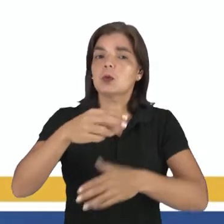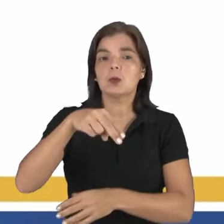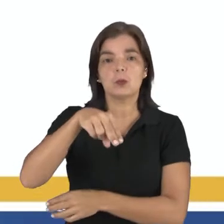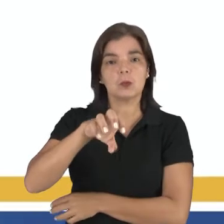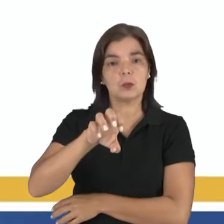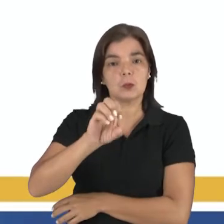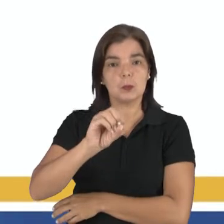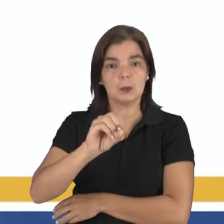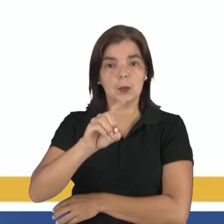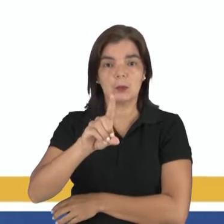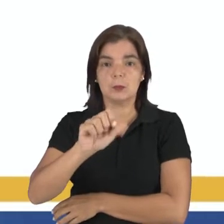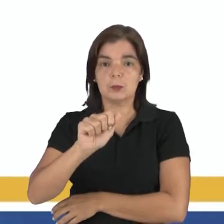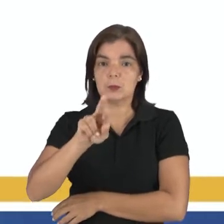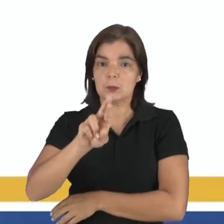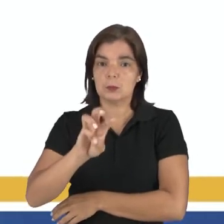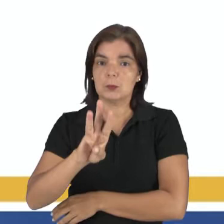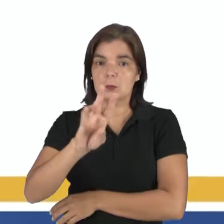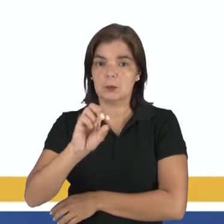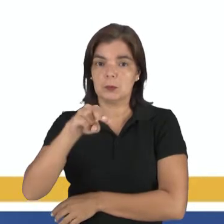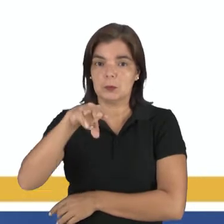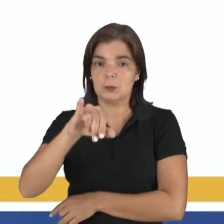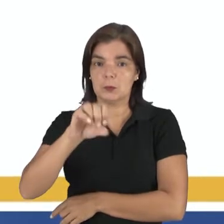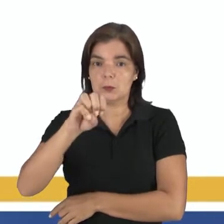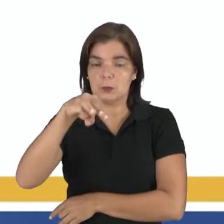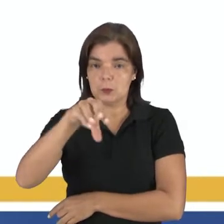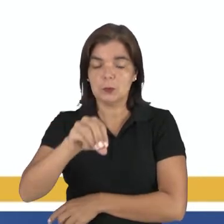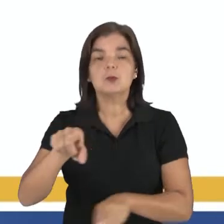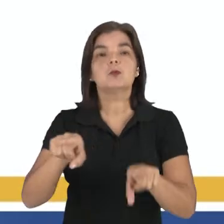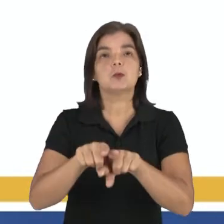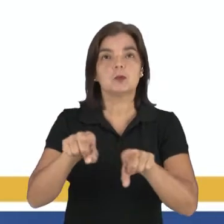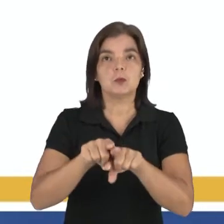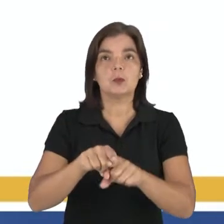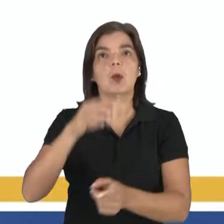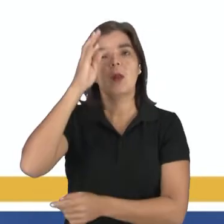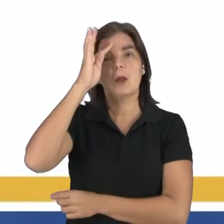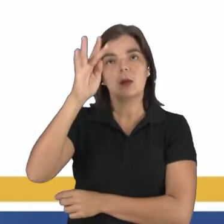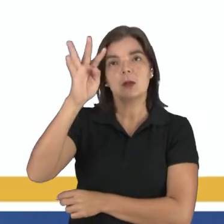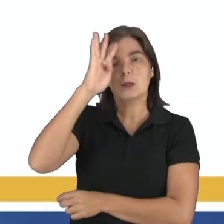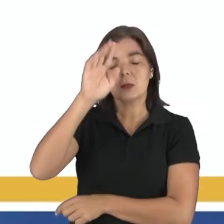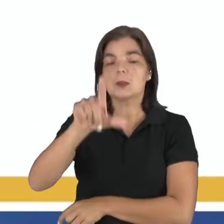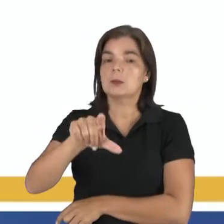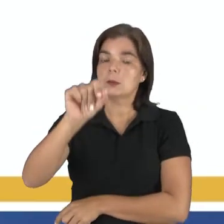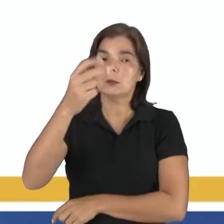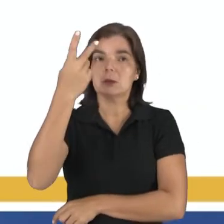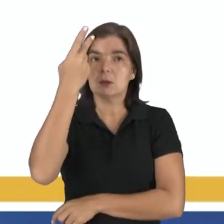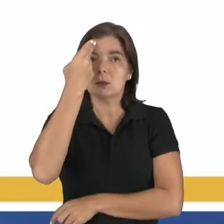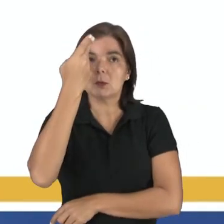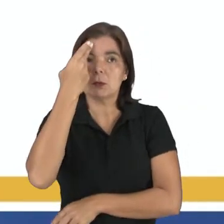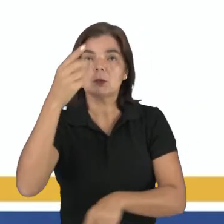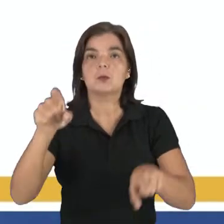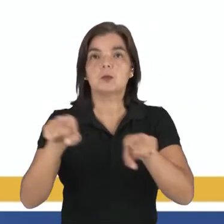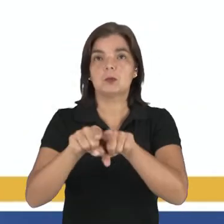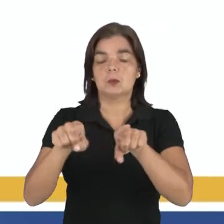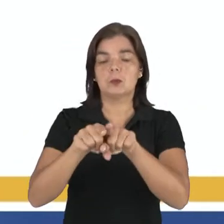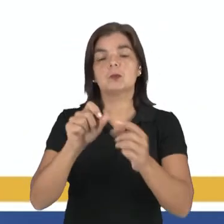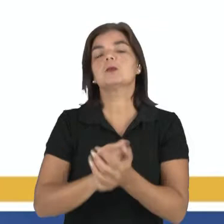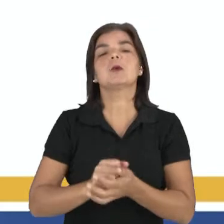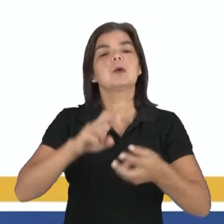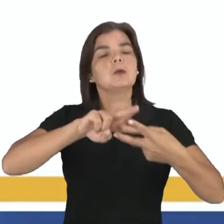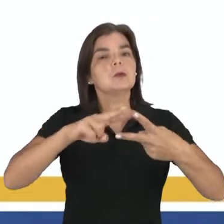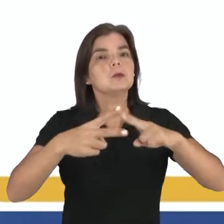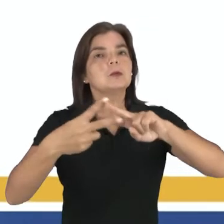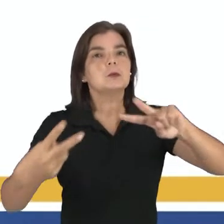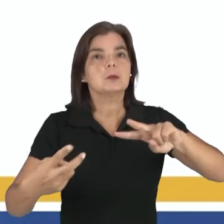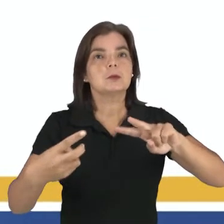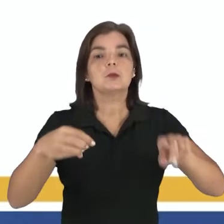o neodarwinismo, que engloba o darwinismo, ou seja, a teoria da seleção natural, e também a